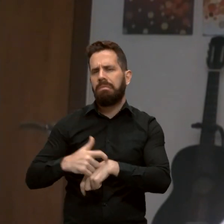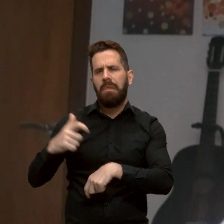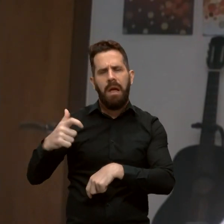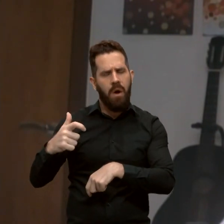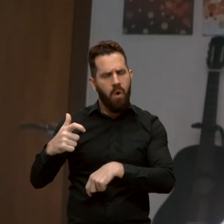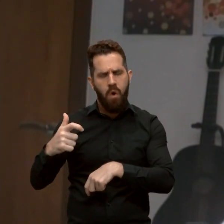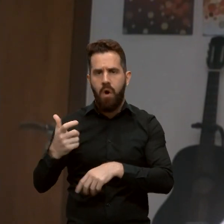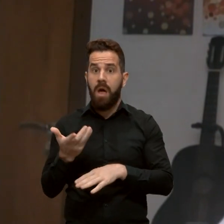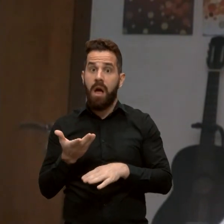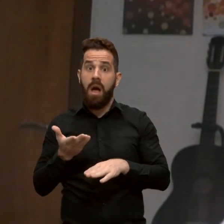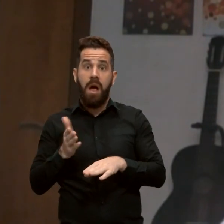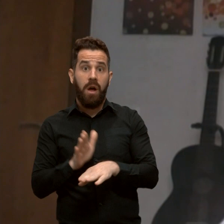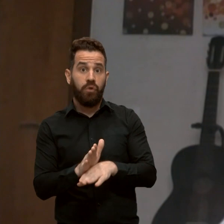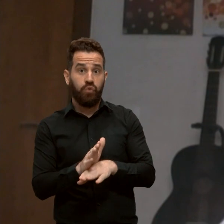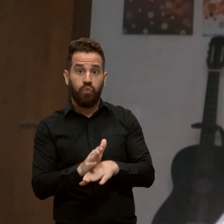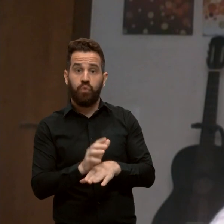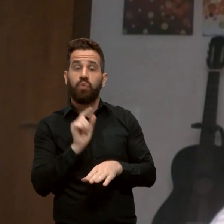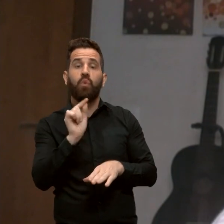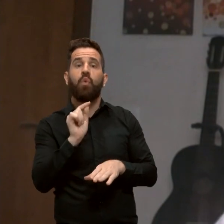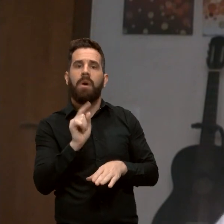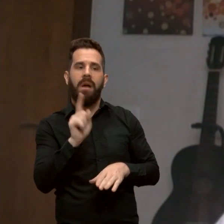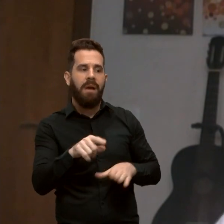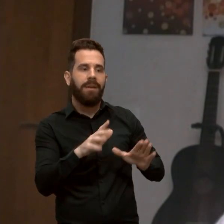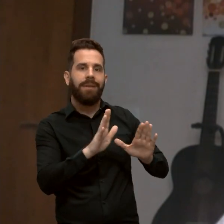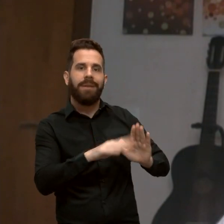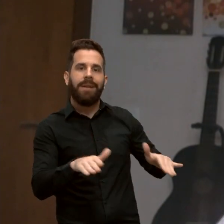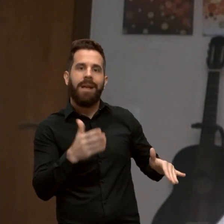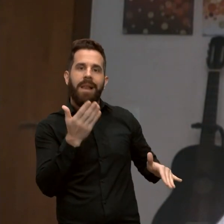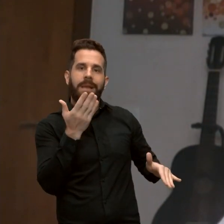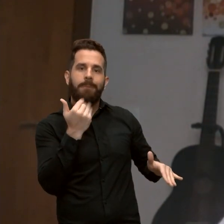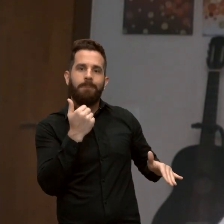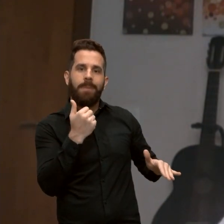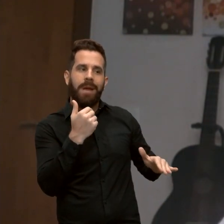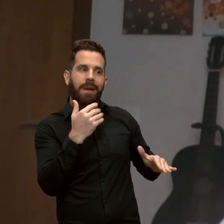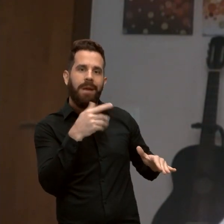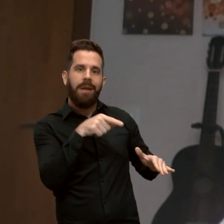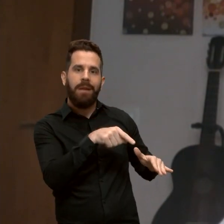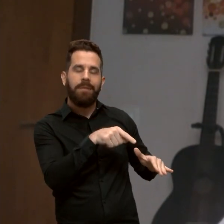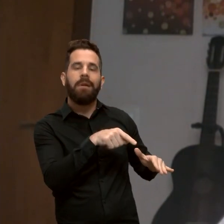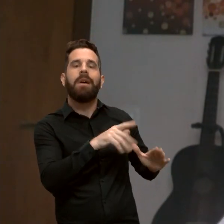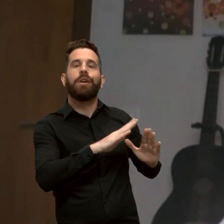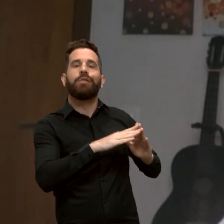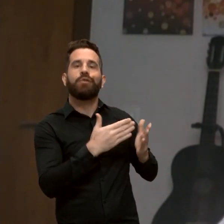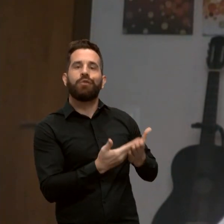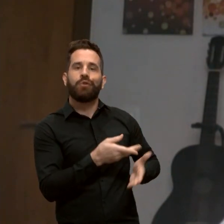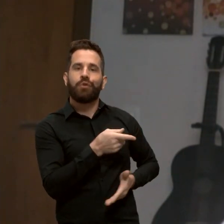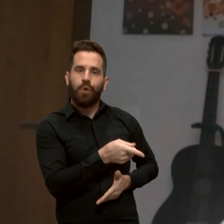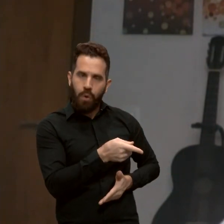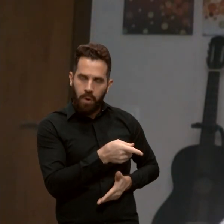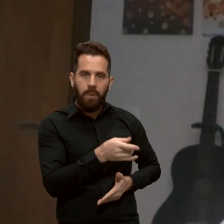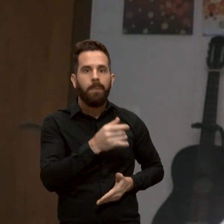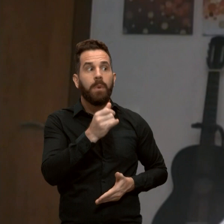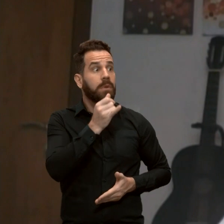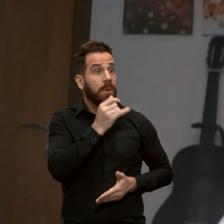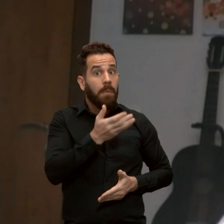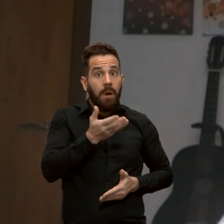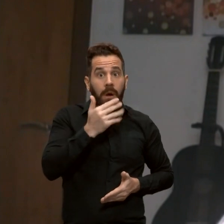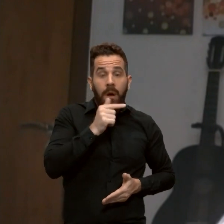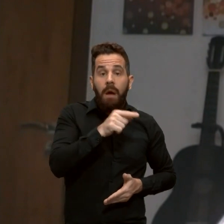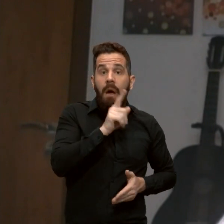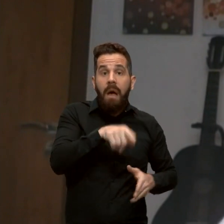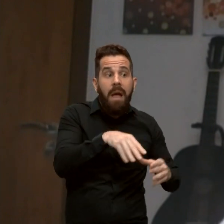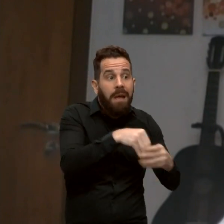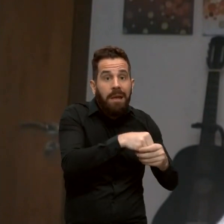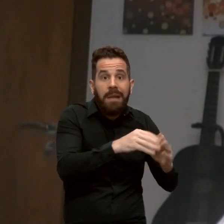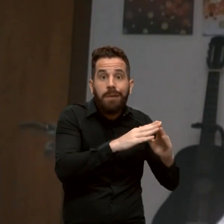criança que se alimenta nas escolas, que tem principalmente a merenda escolar como seu principal alimento do dia, né? Que